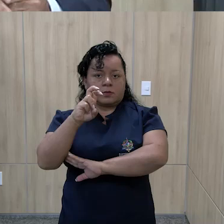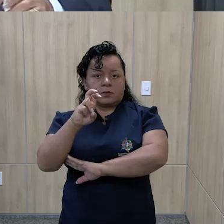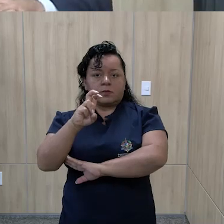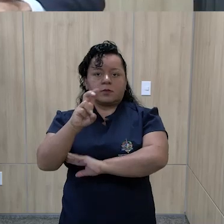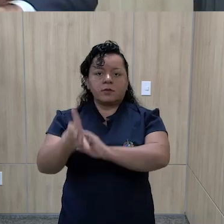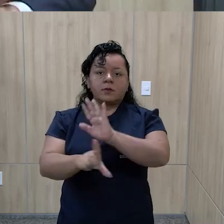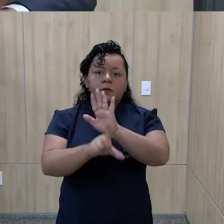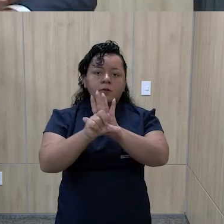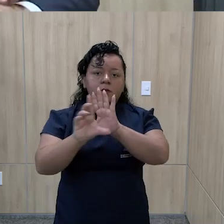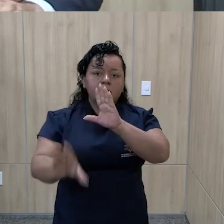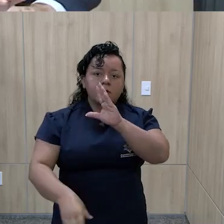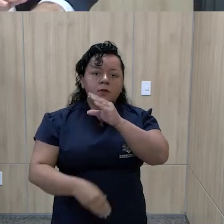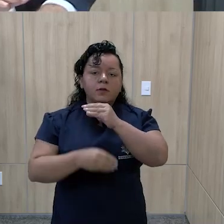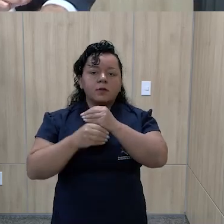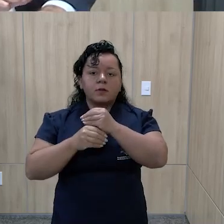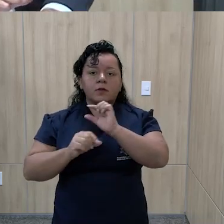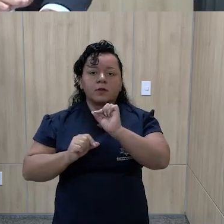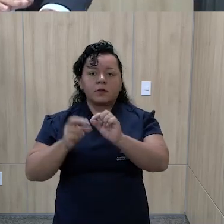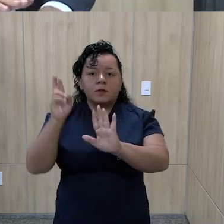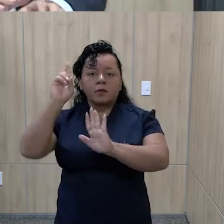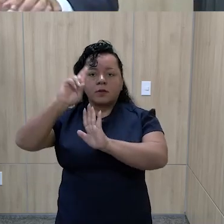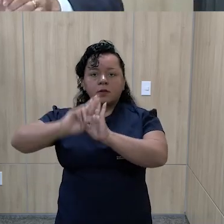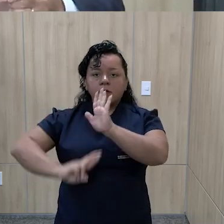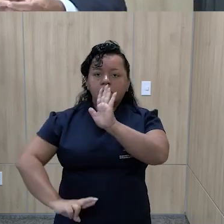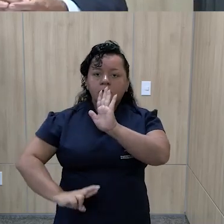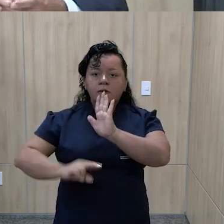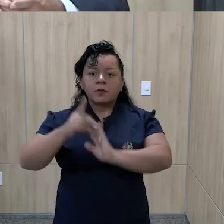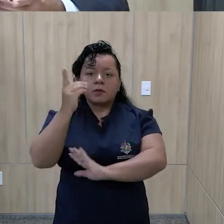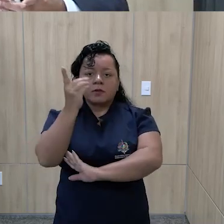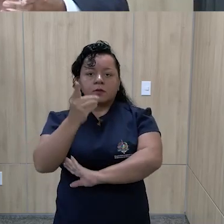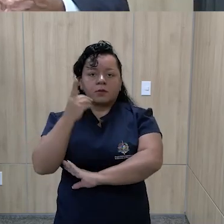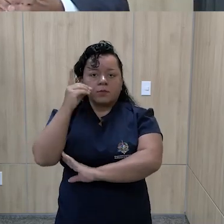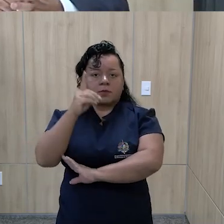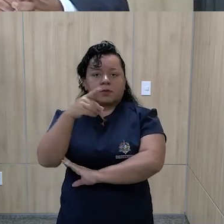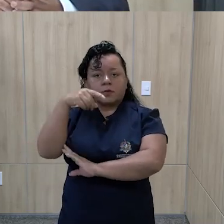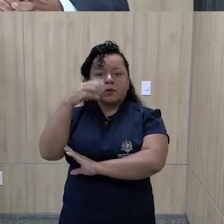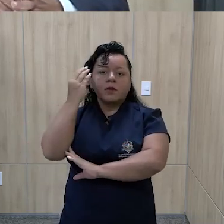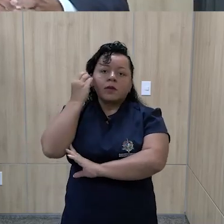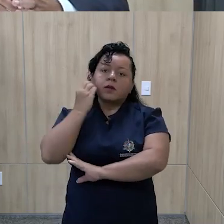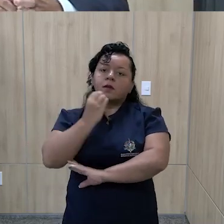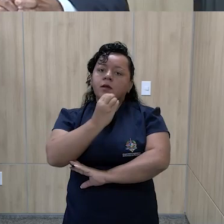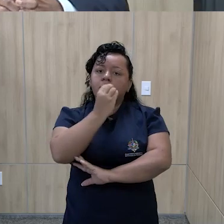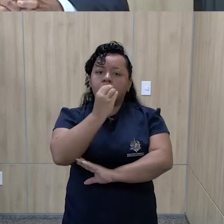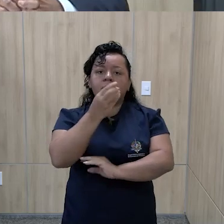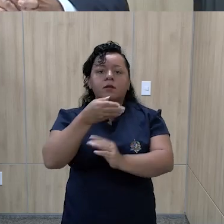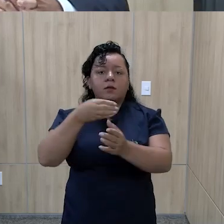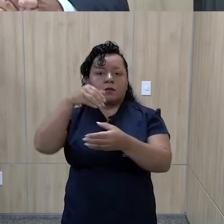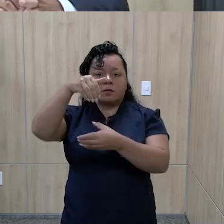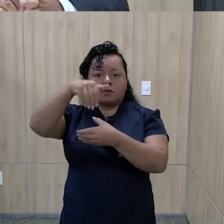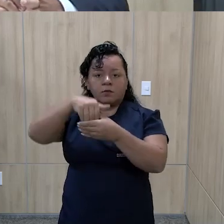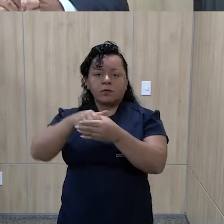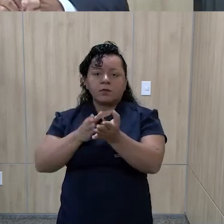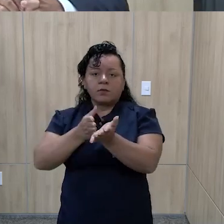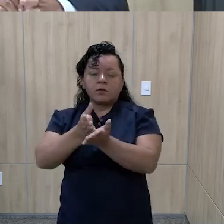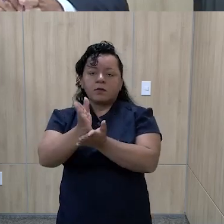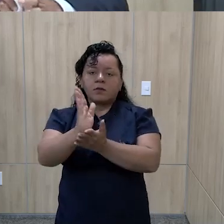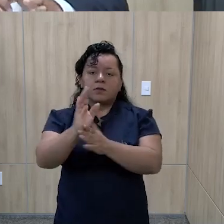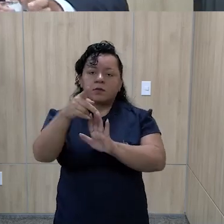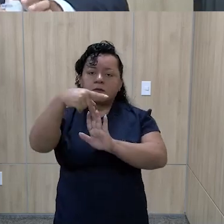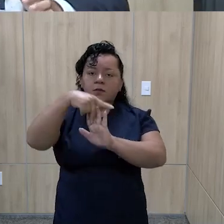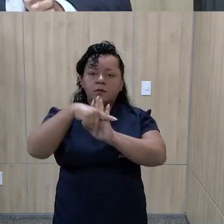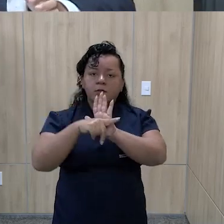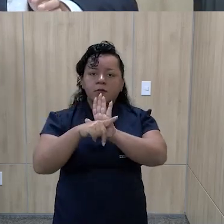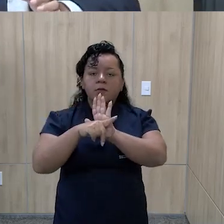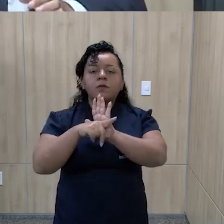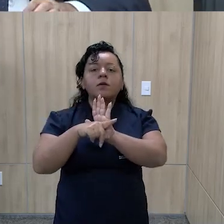135 da lei complementar de relatoria do deputado Laerte ele vota pela aprovação do